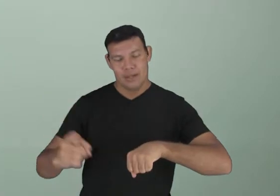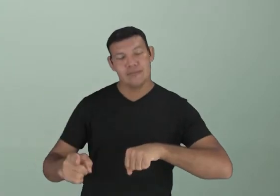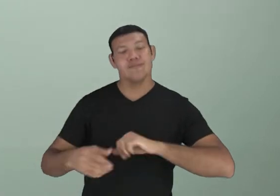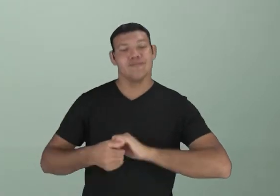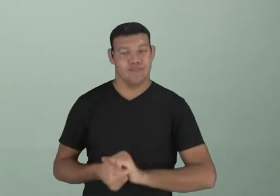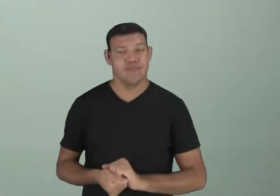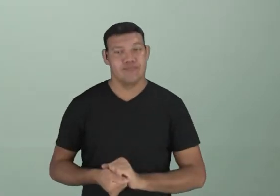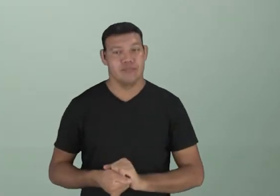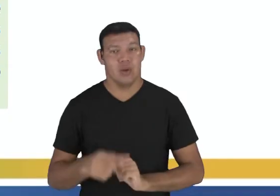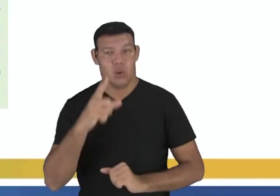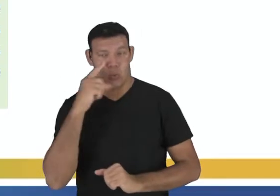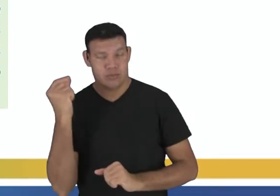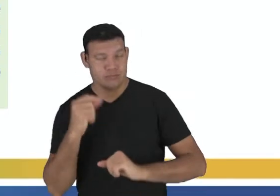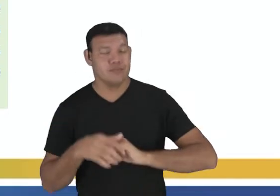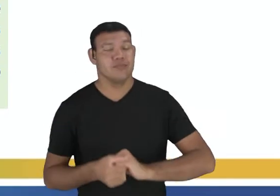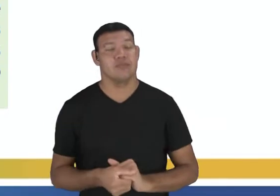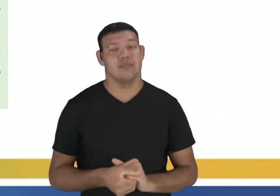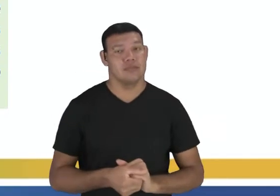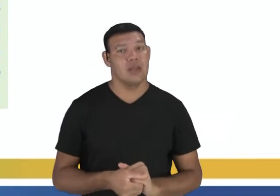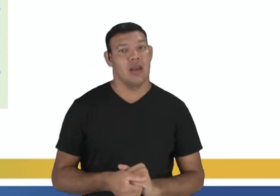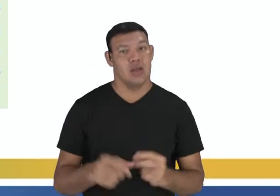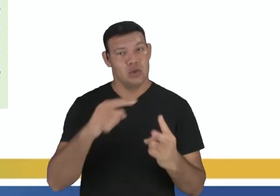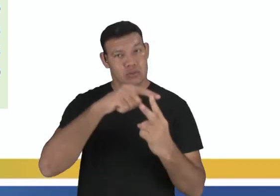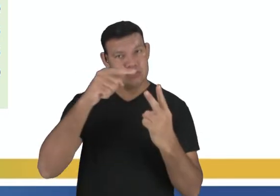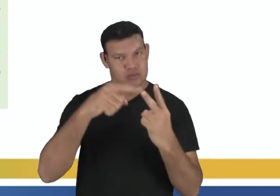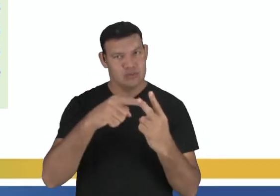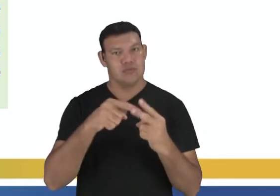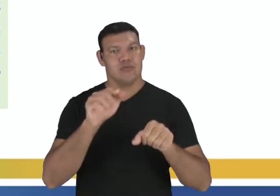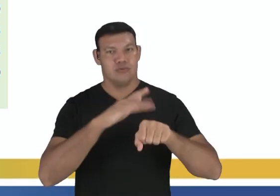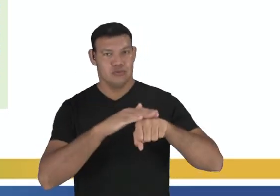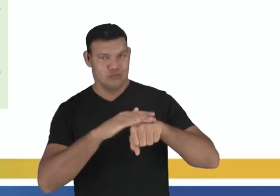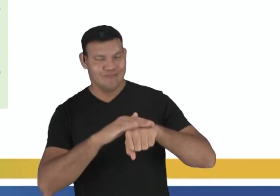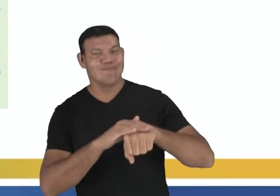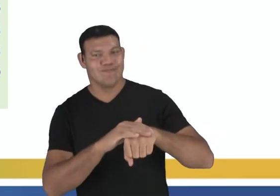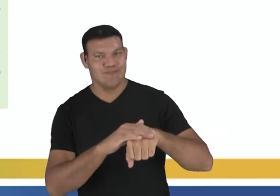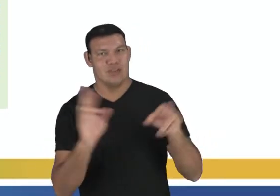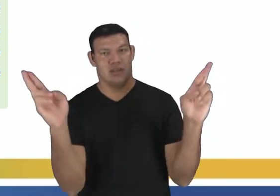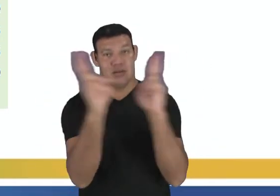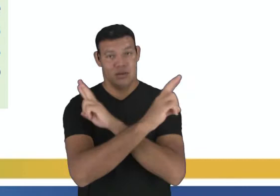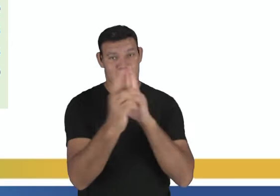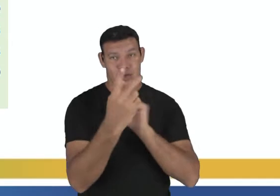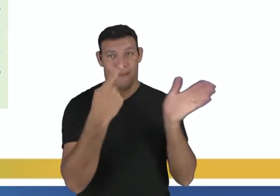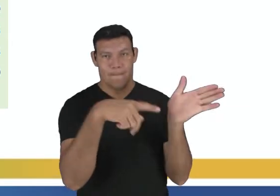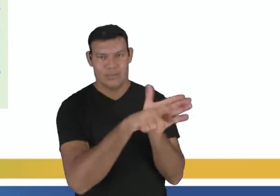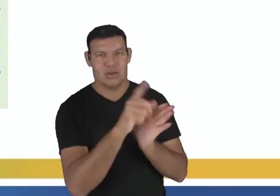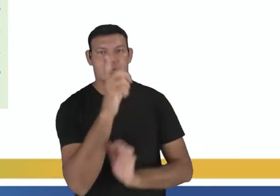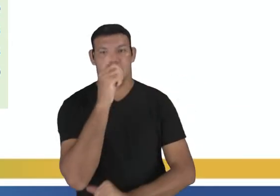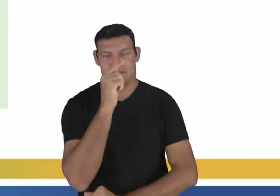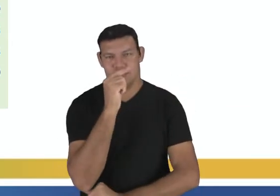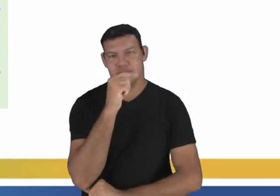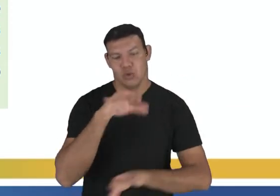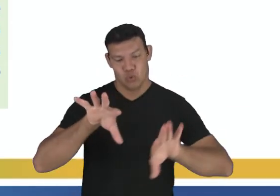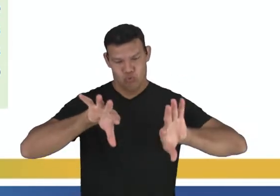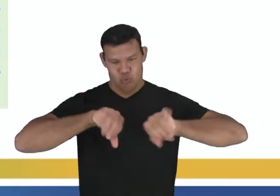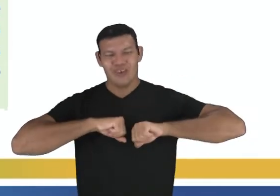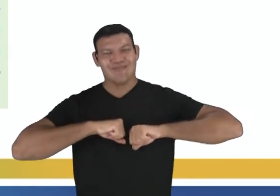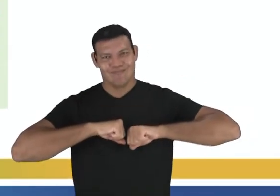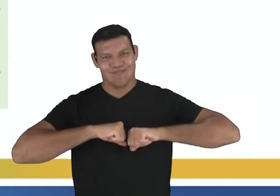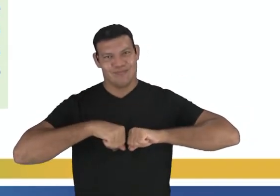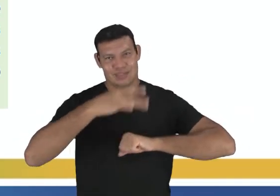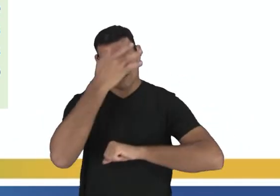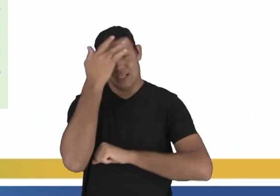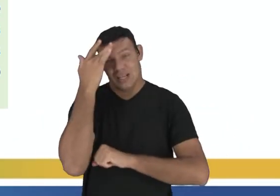Então nós vimos aí duas doenças muito comuns que são veiculadas pela água. A água é o meio pelo qual essas doenças contaminam as pessoas,